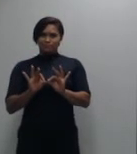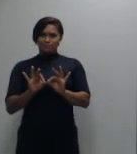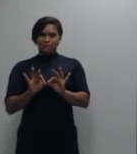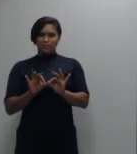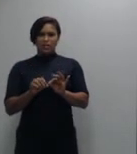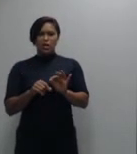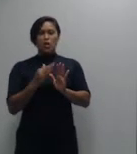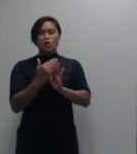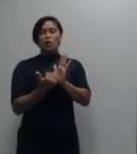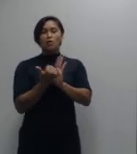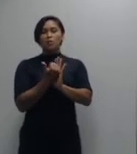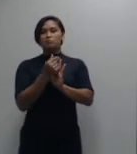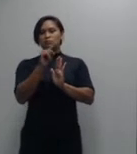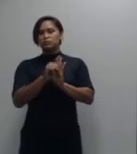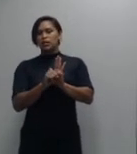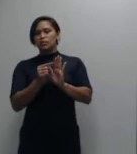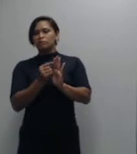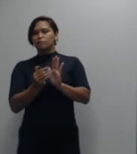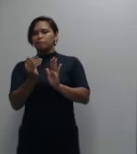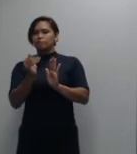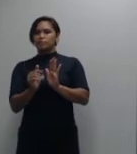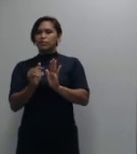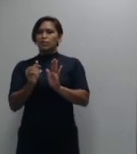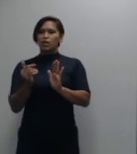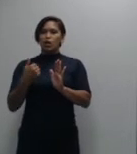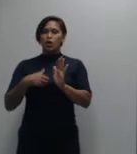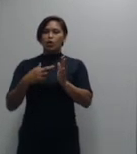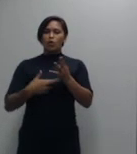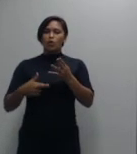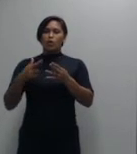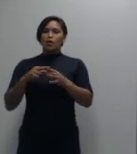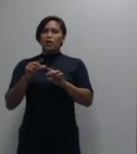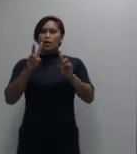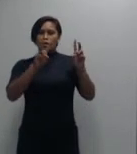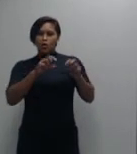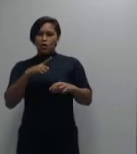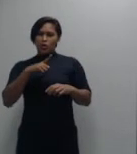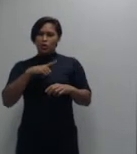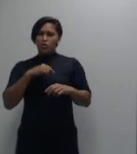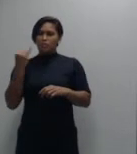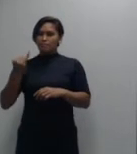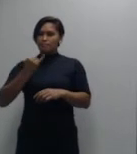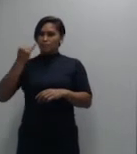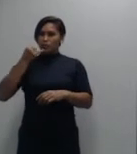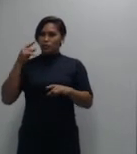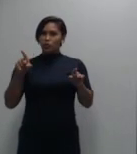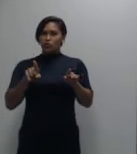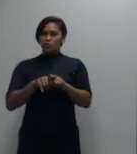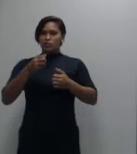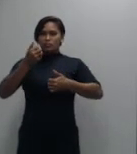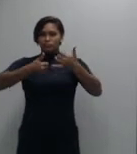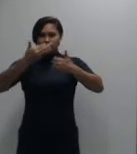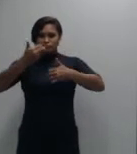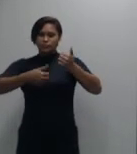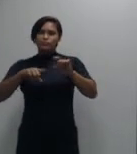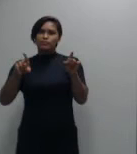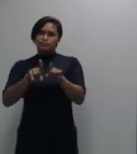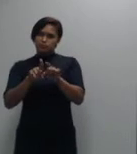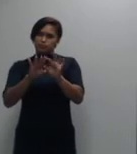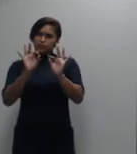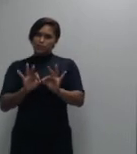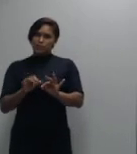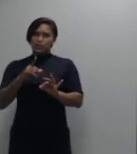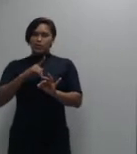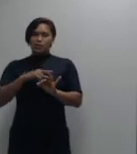os embargos de declaração por meio do recurso ou sendo relevante a fundamentação se